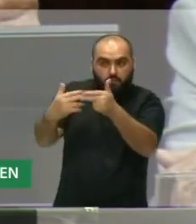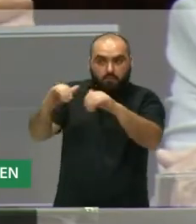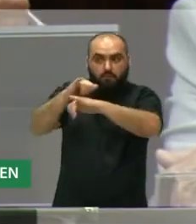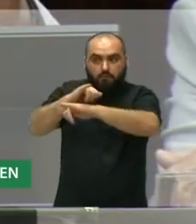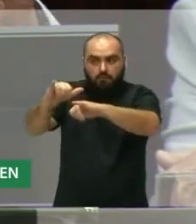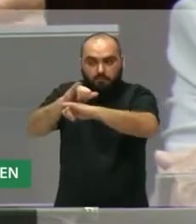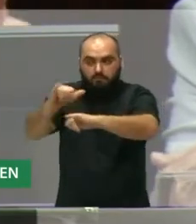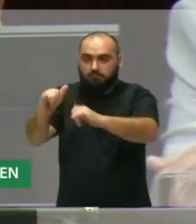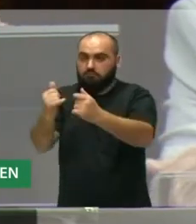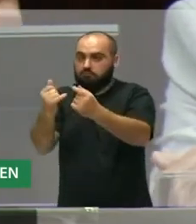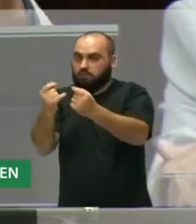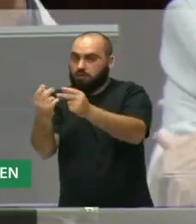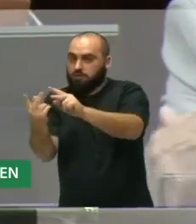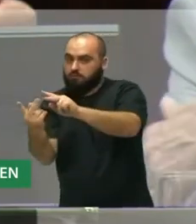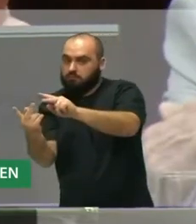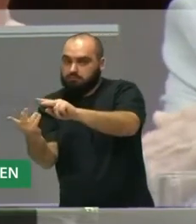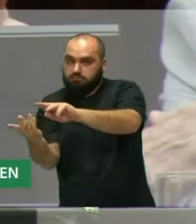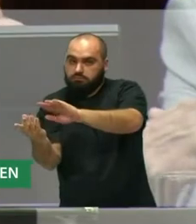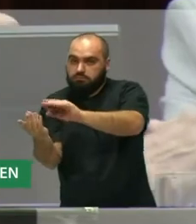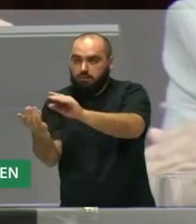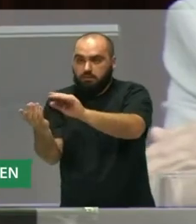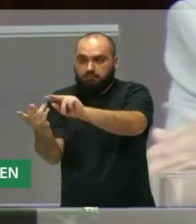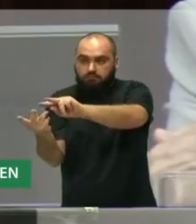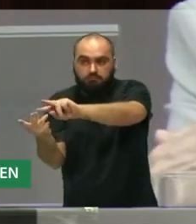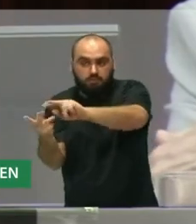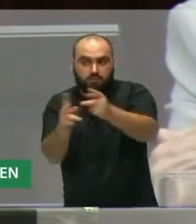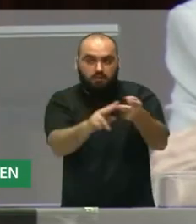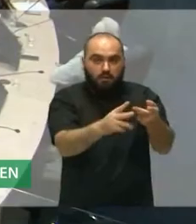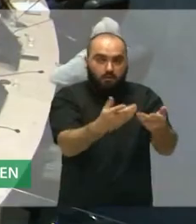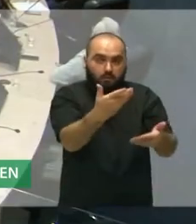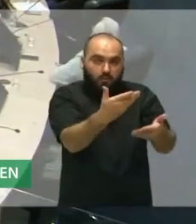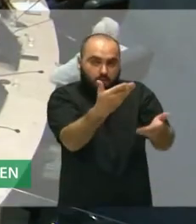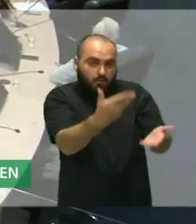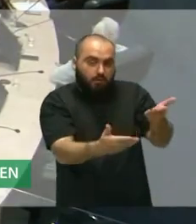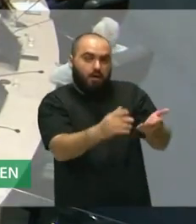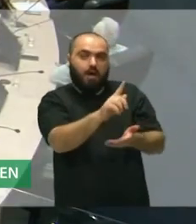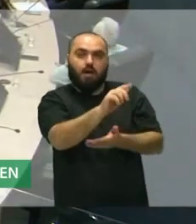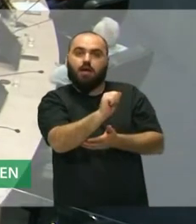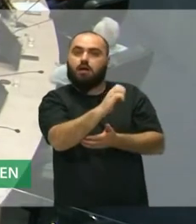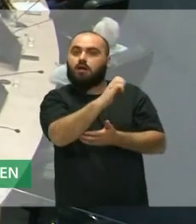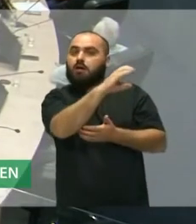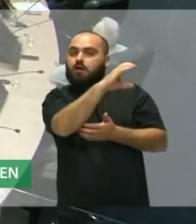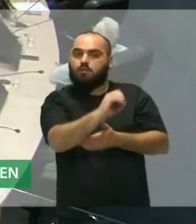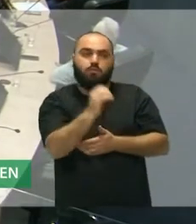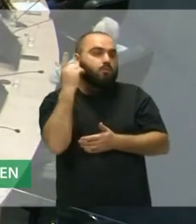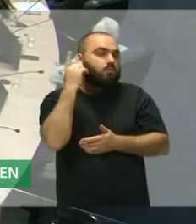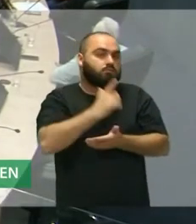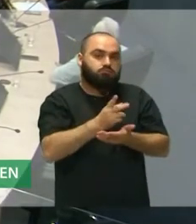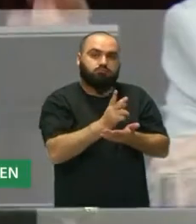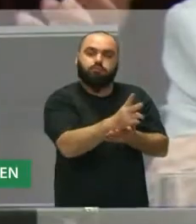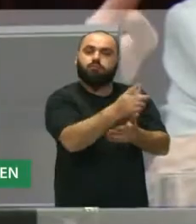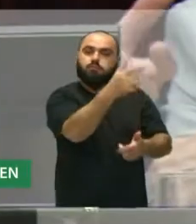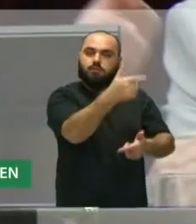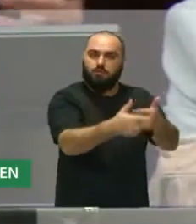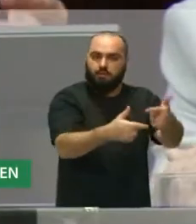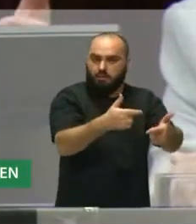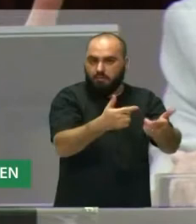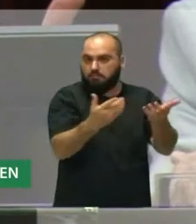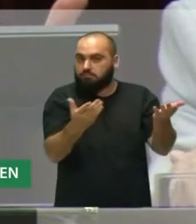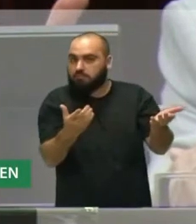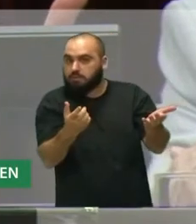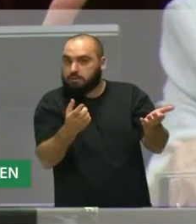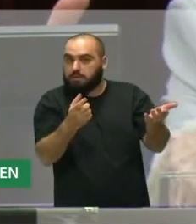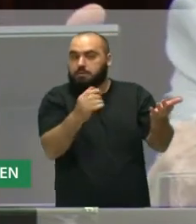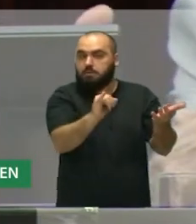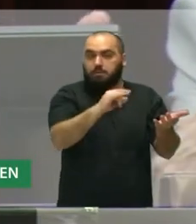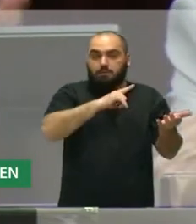alguma coisa para o GAECO, para alguma autoridade judiciária, para dar sequência a esse trabalho? Porque, se porventura houve